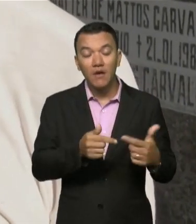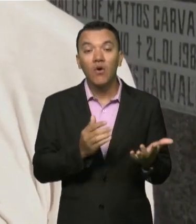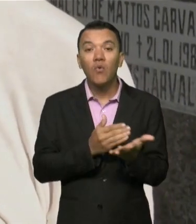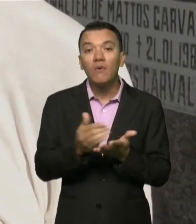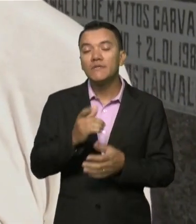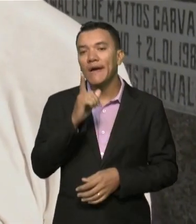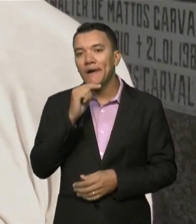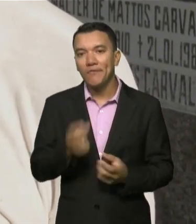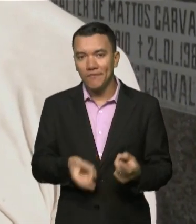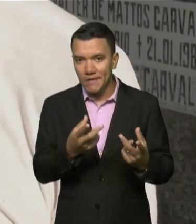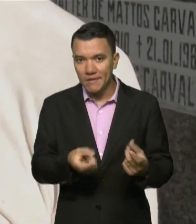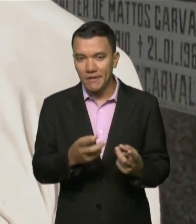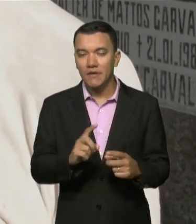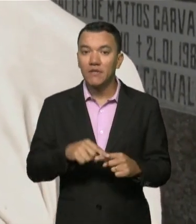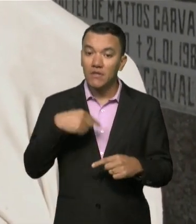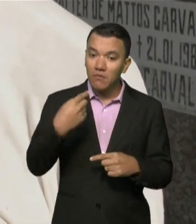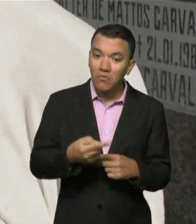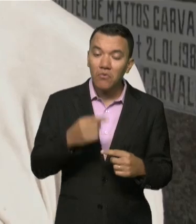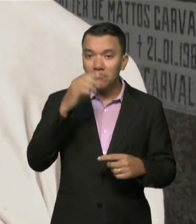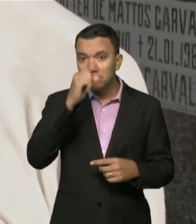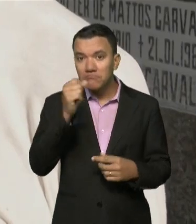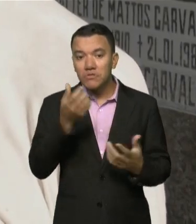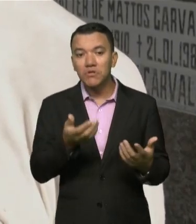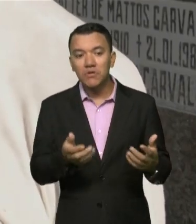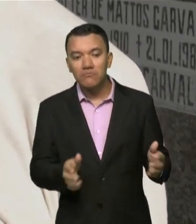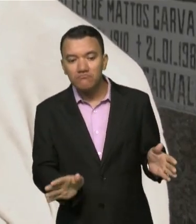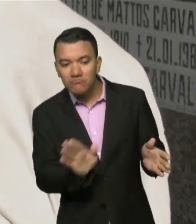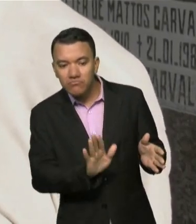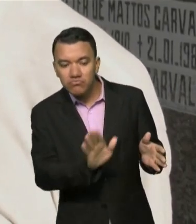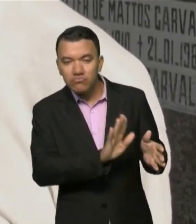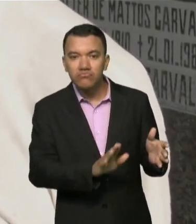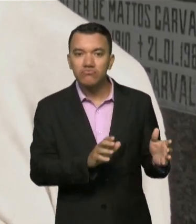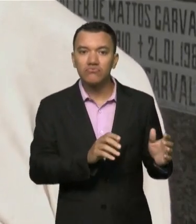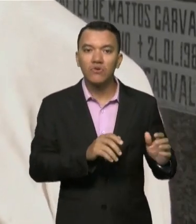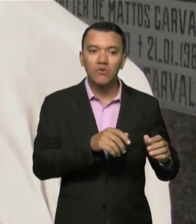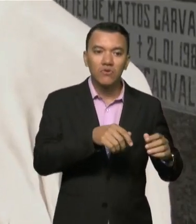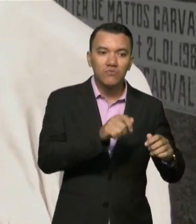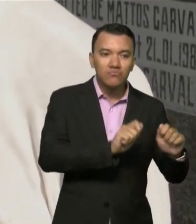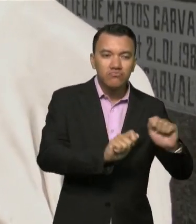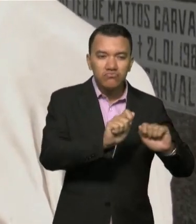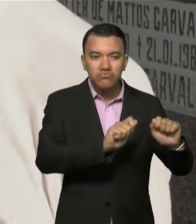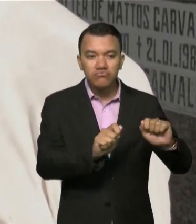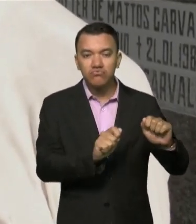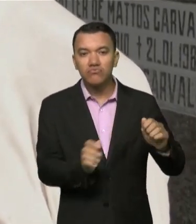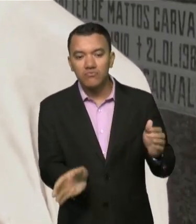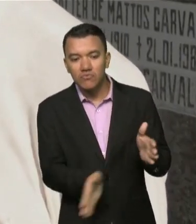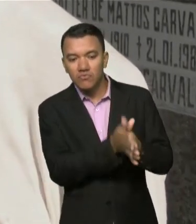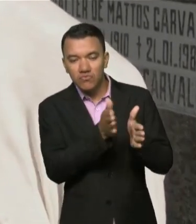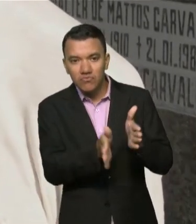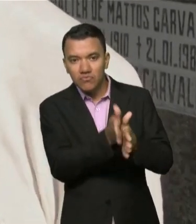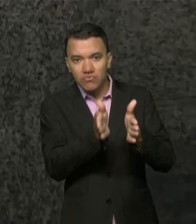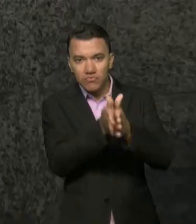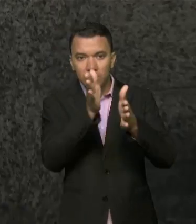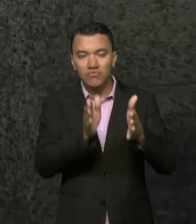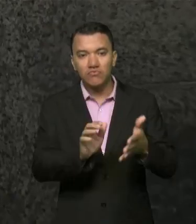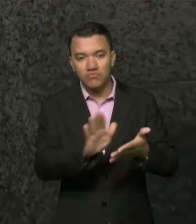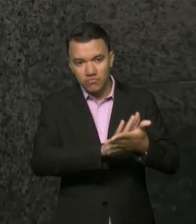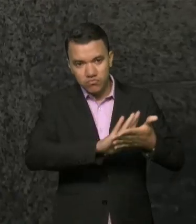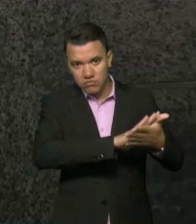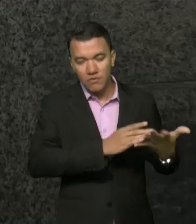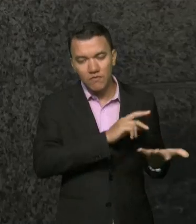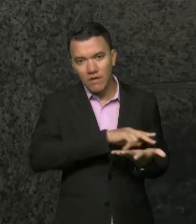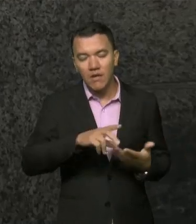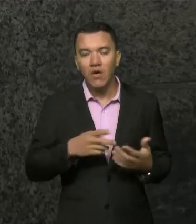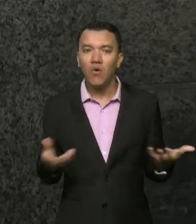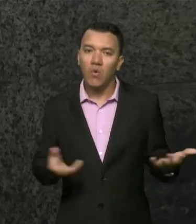pedreiros, depois disso fui aprendendo lavando uma sepultura, reajuntando, encerando. E hoje eu